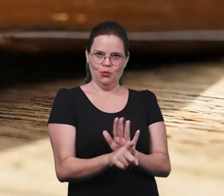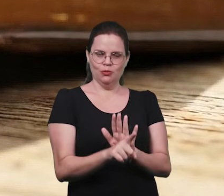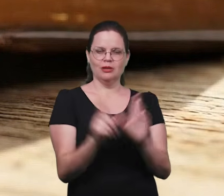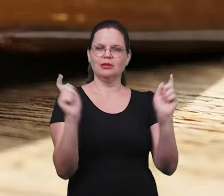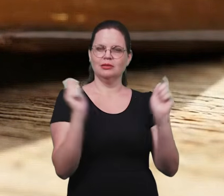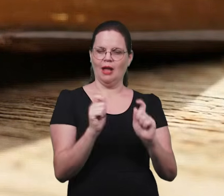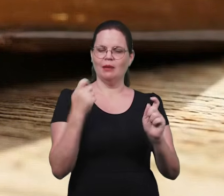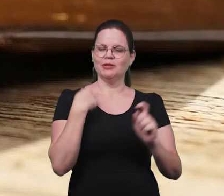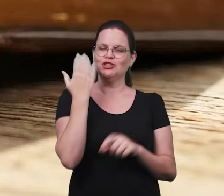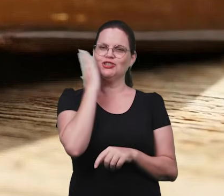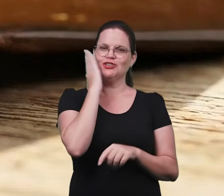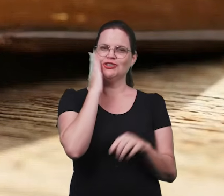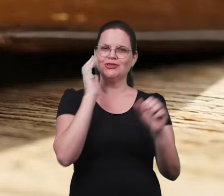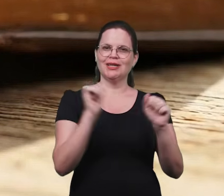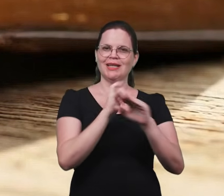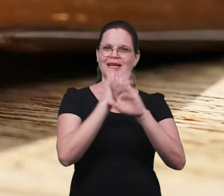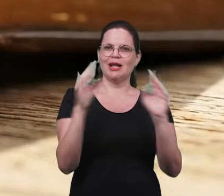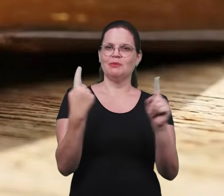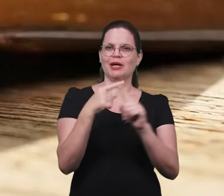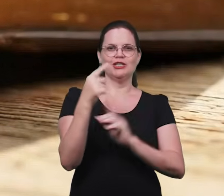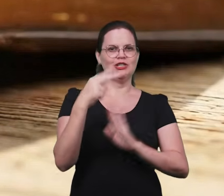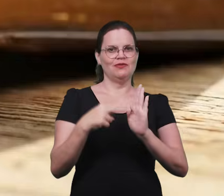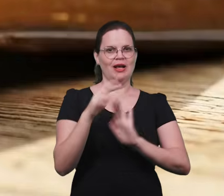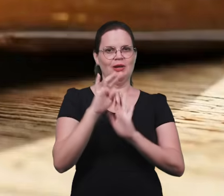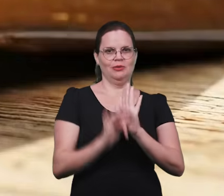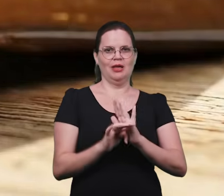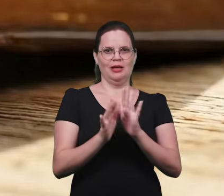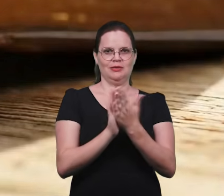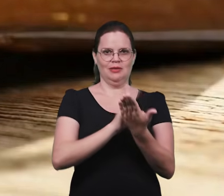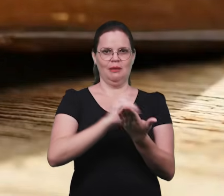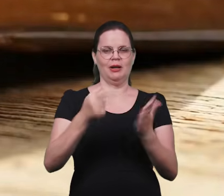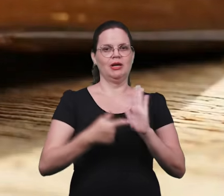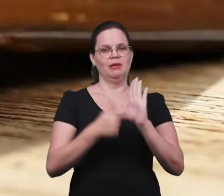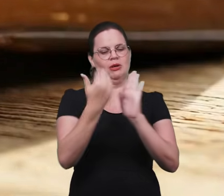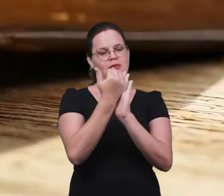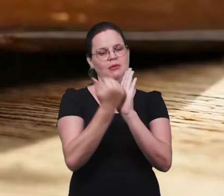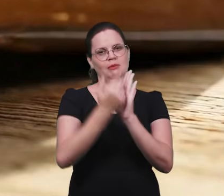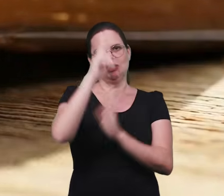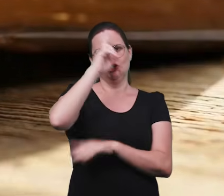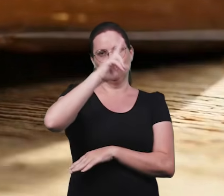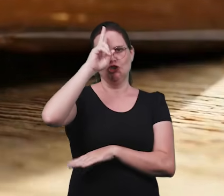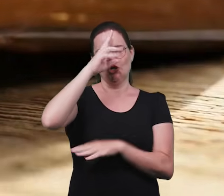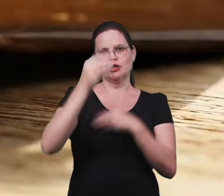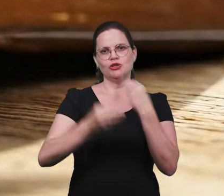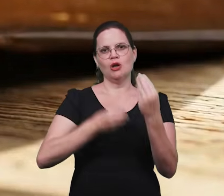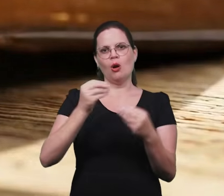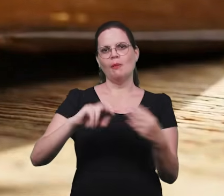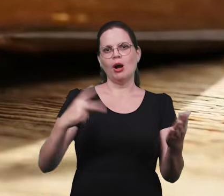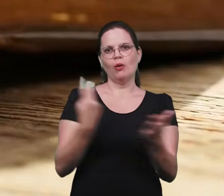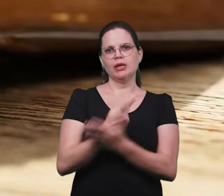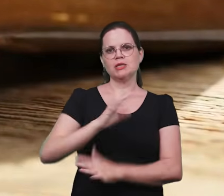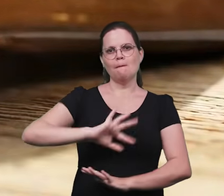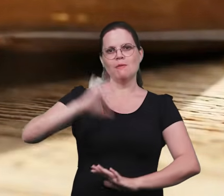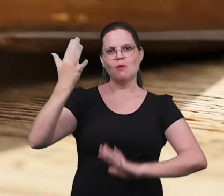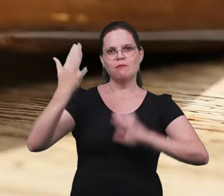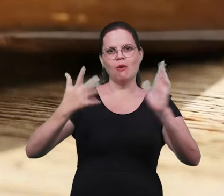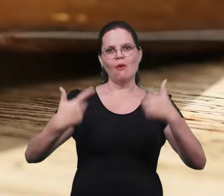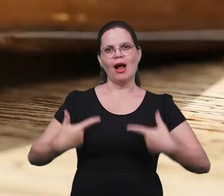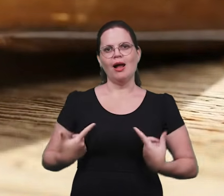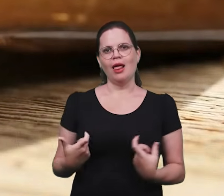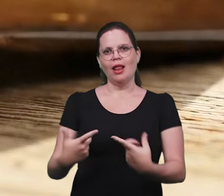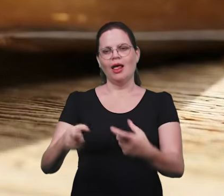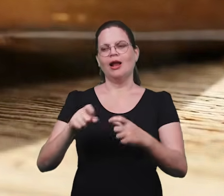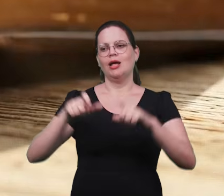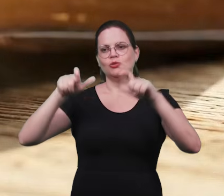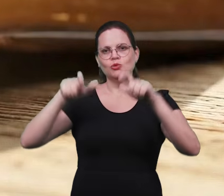páginas seguintes das Escrituras que descreveram ali a história do caminhar de Deus com o seu povo até